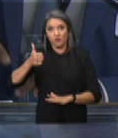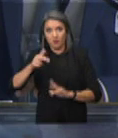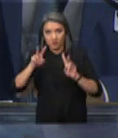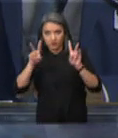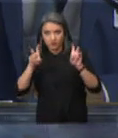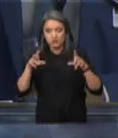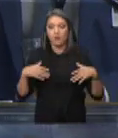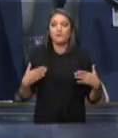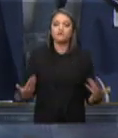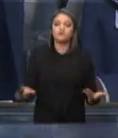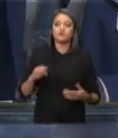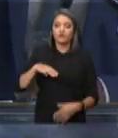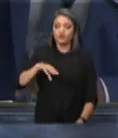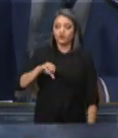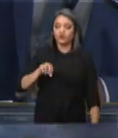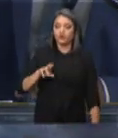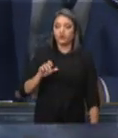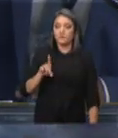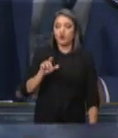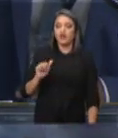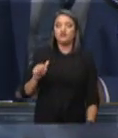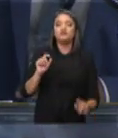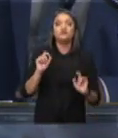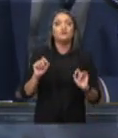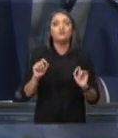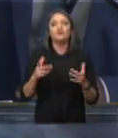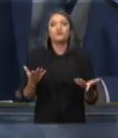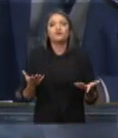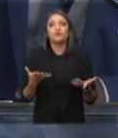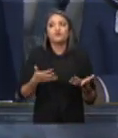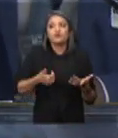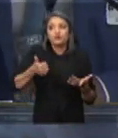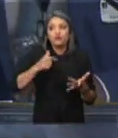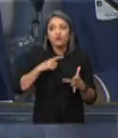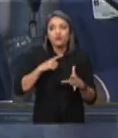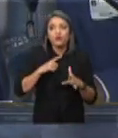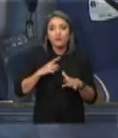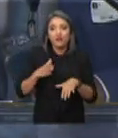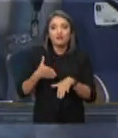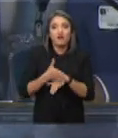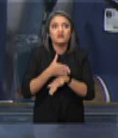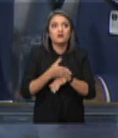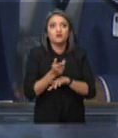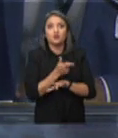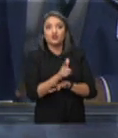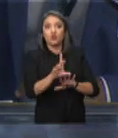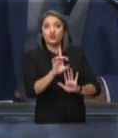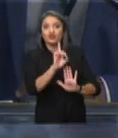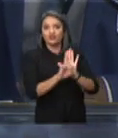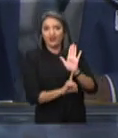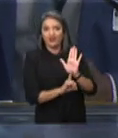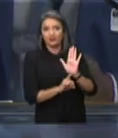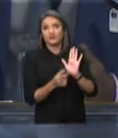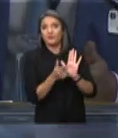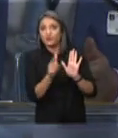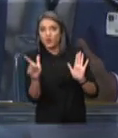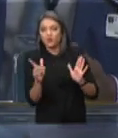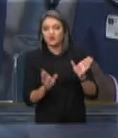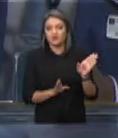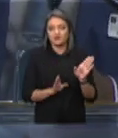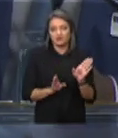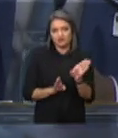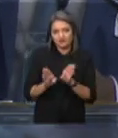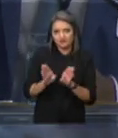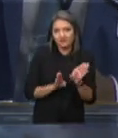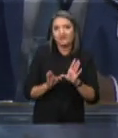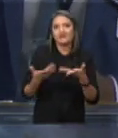reconhecida aí como a porta de a porta de entrada para os demais direitos para os demais serviços né então por isso